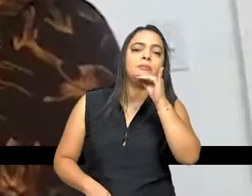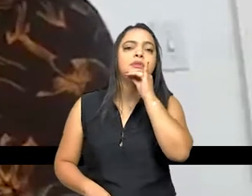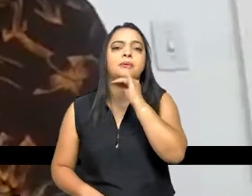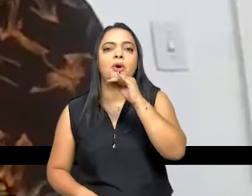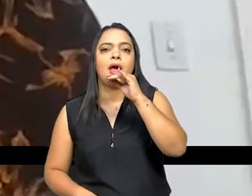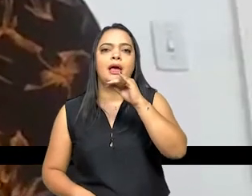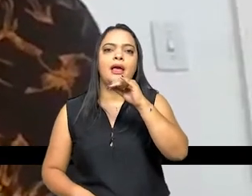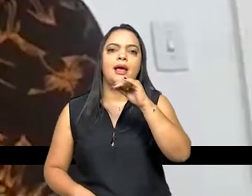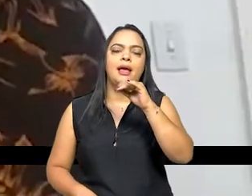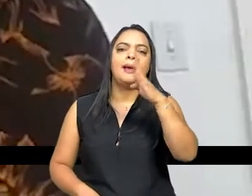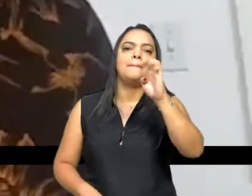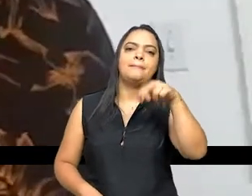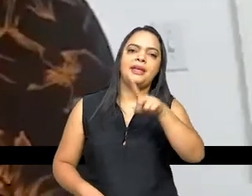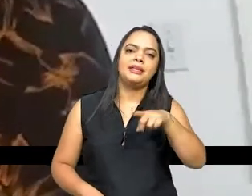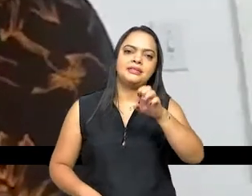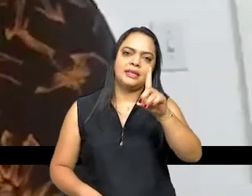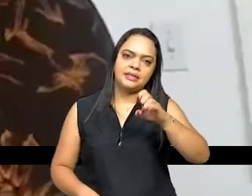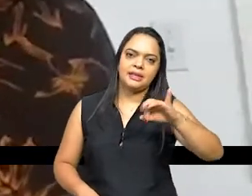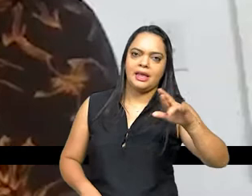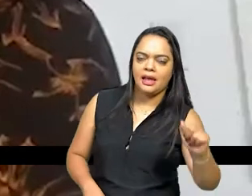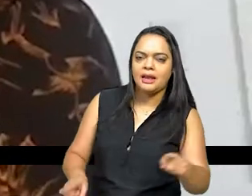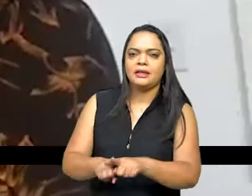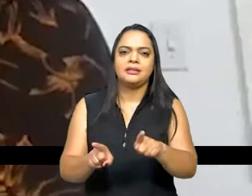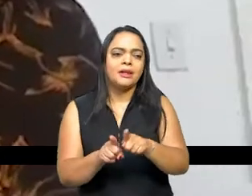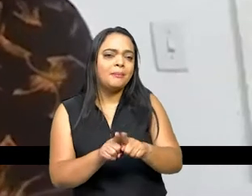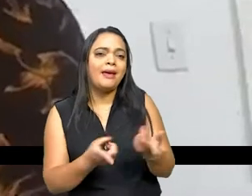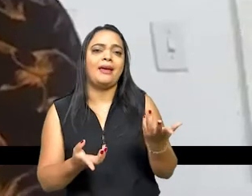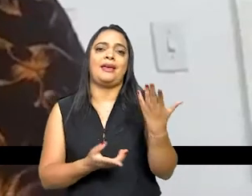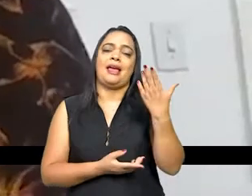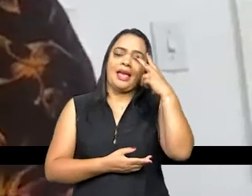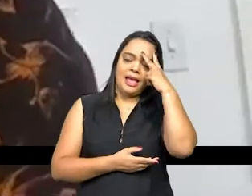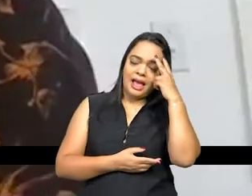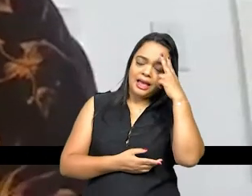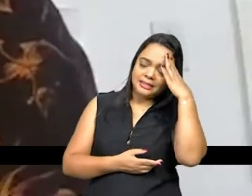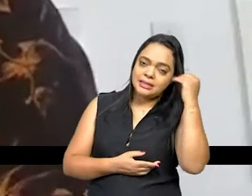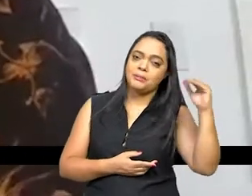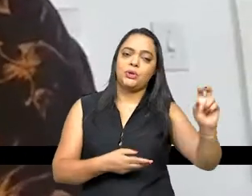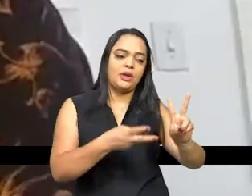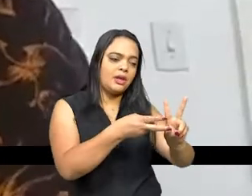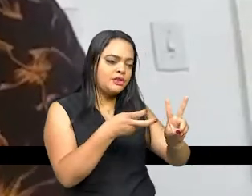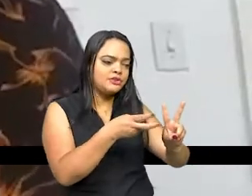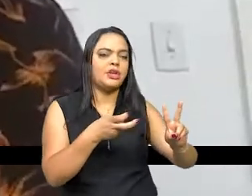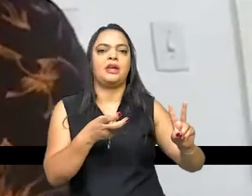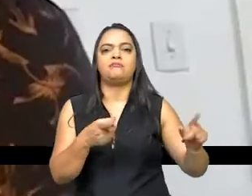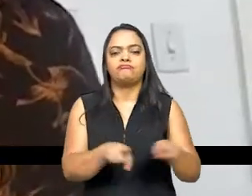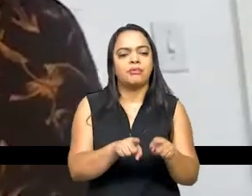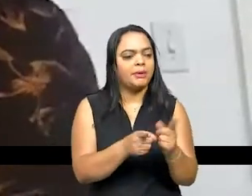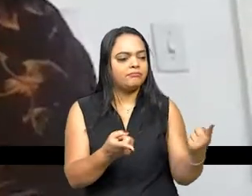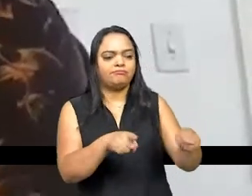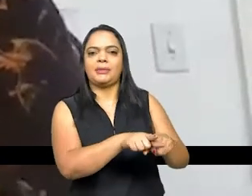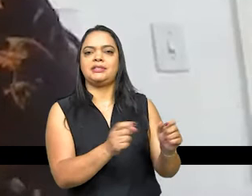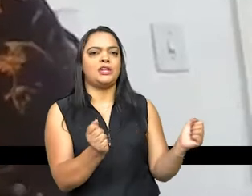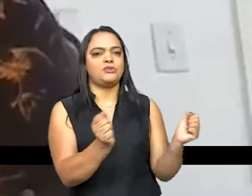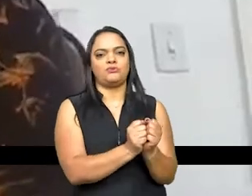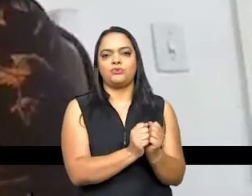A religiosidade afro-brasileira, os saberes medicinais indígenas, africanos, convivem perfeitamente ali nesses saberes. É